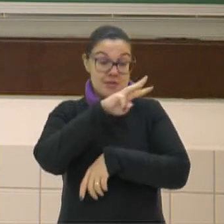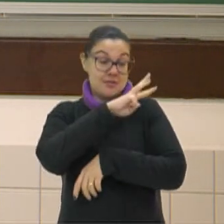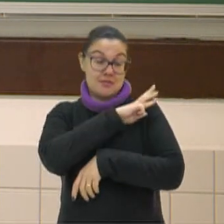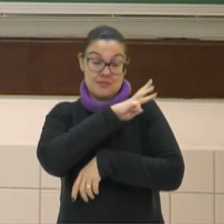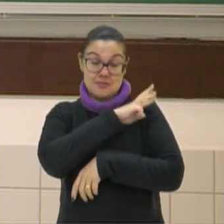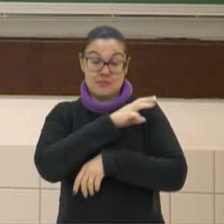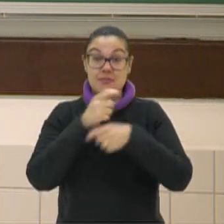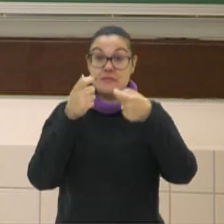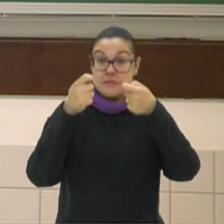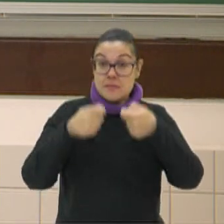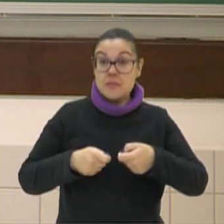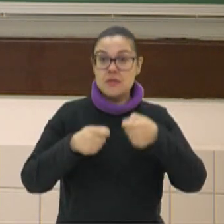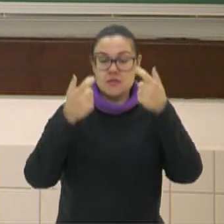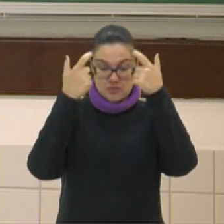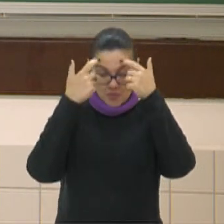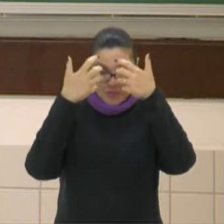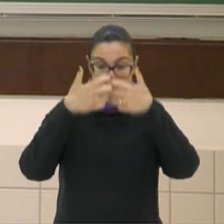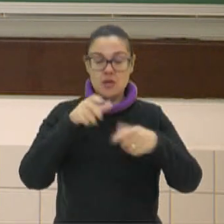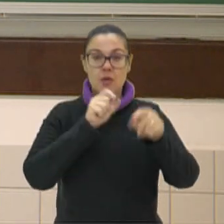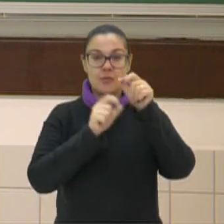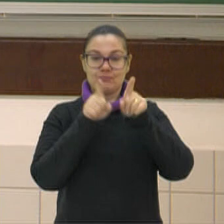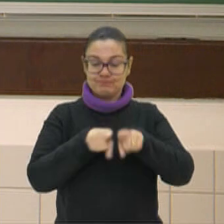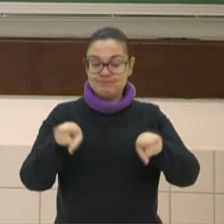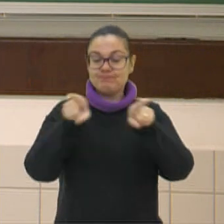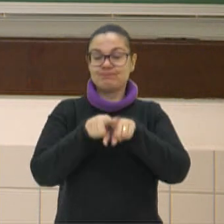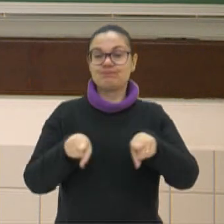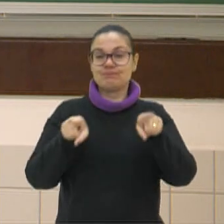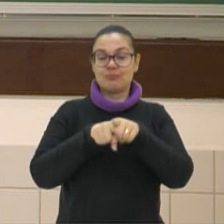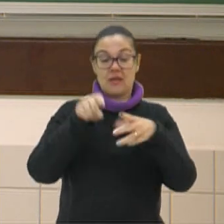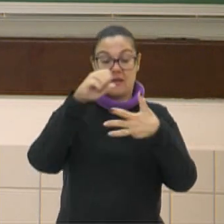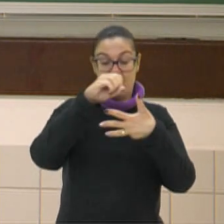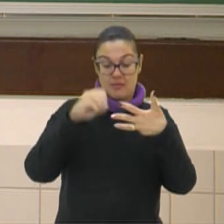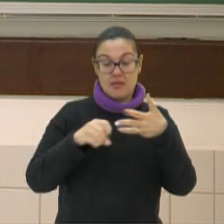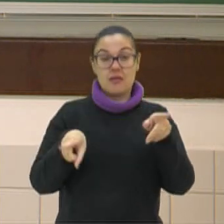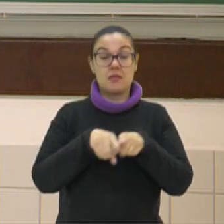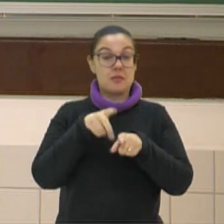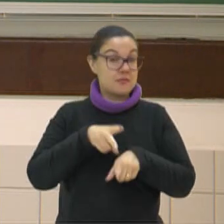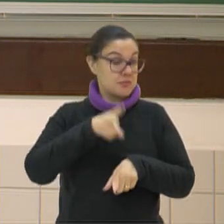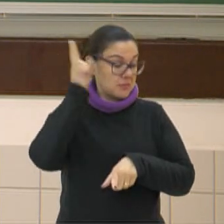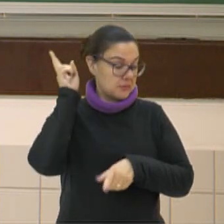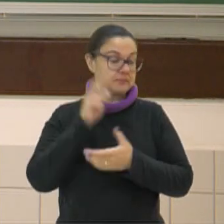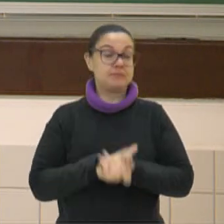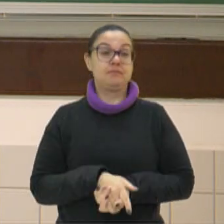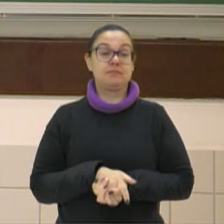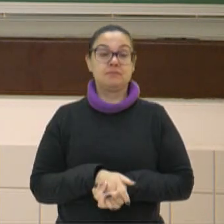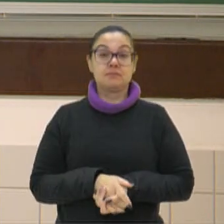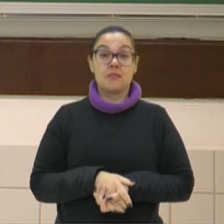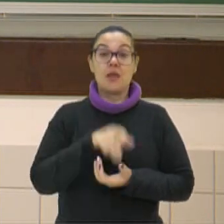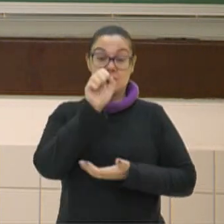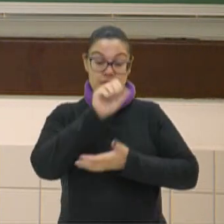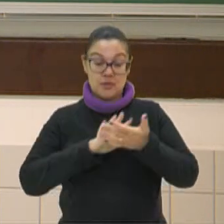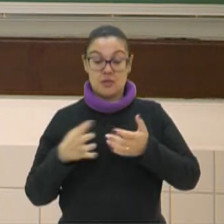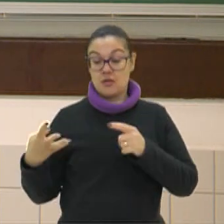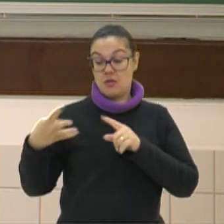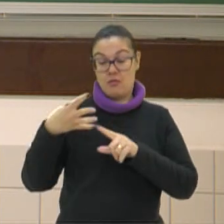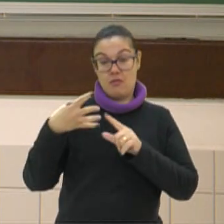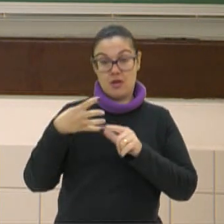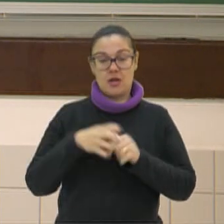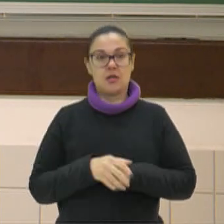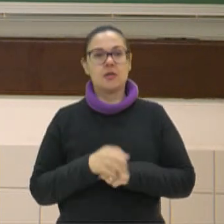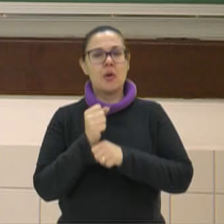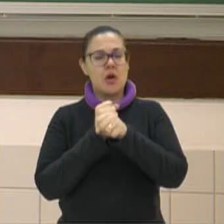terceira série, precisam pensar e repensar sobre as questões do Enem e os vestibulares. Olha só, nós temos aqui a atividade 4 que caiu no